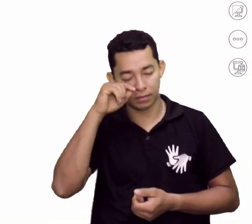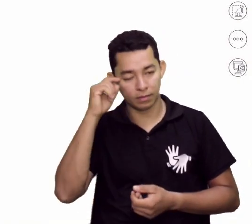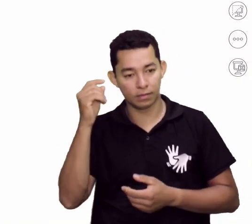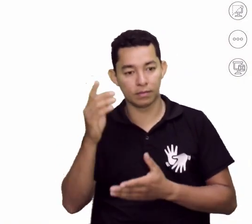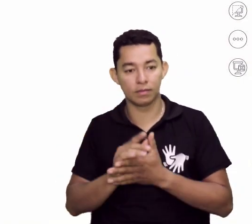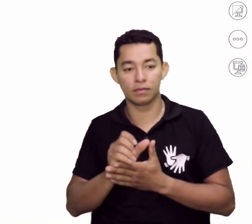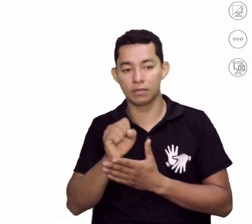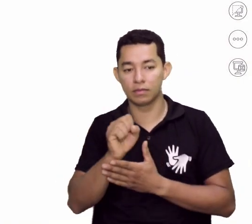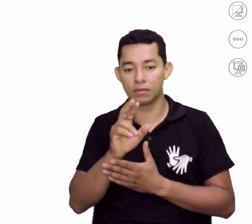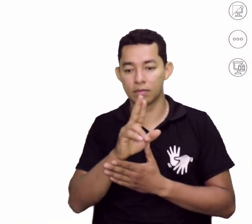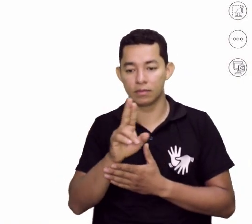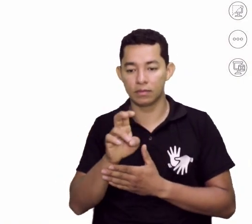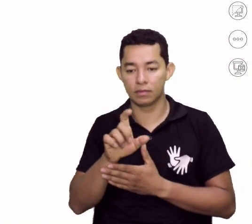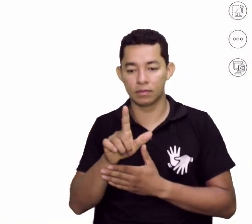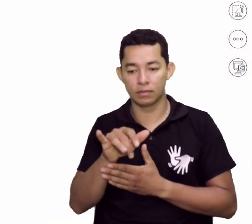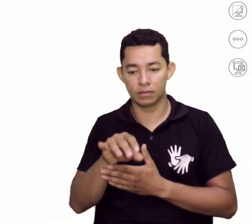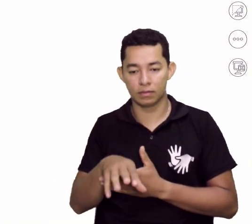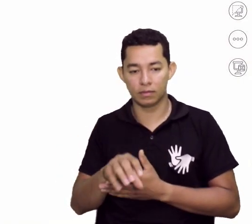né?